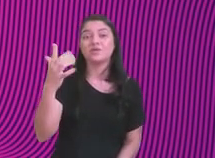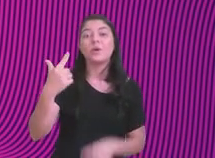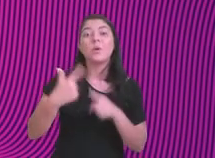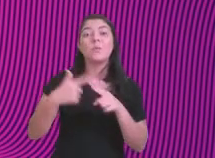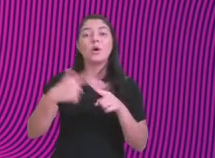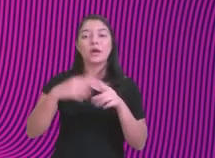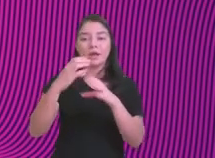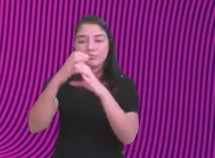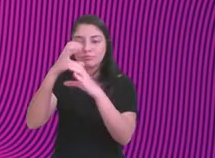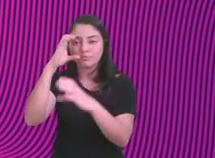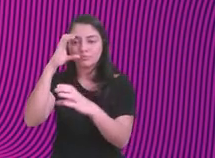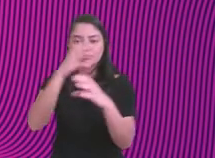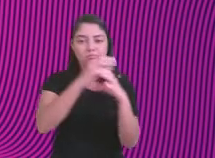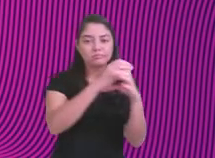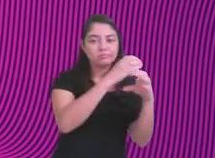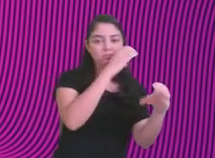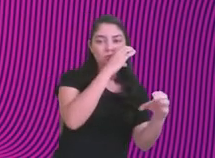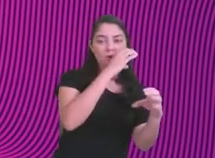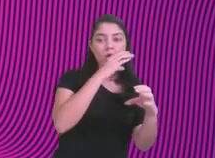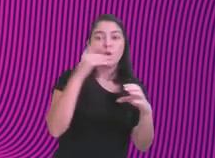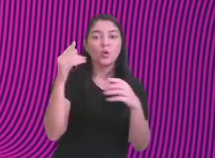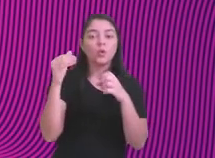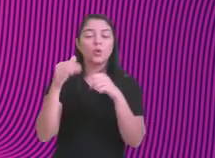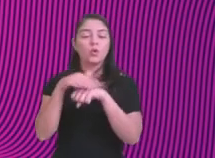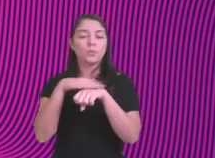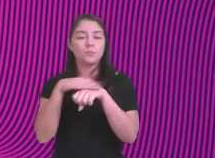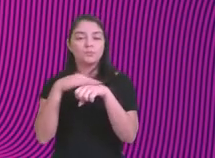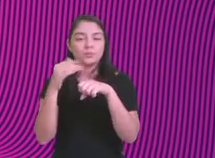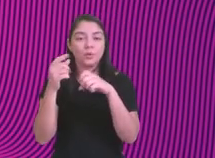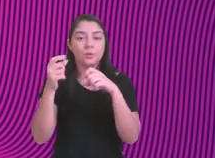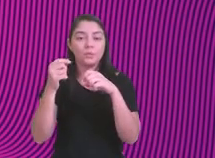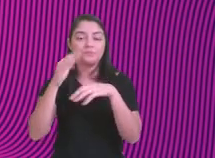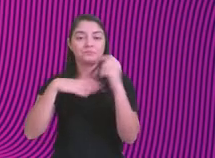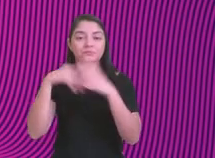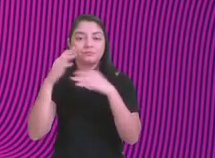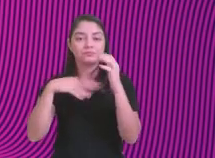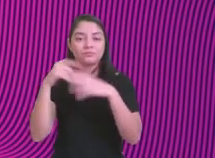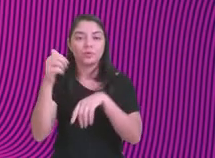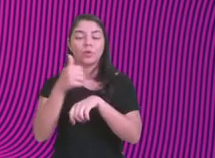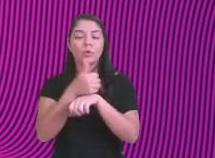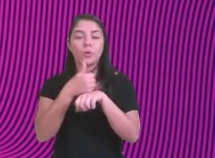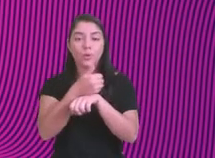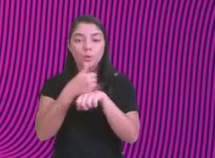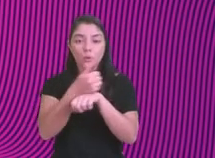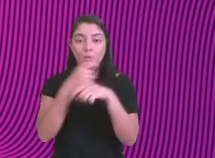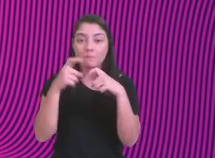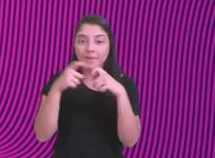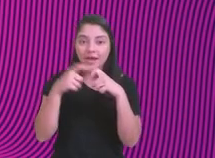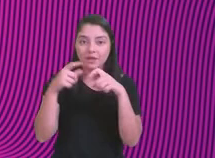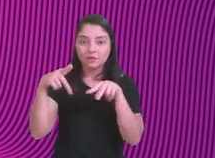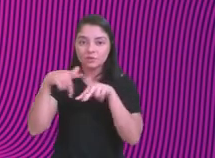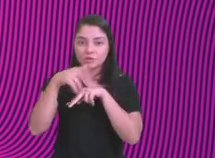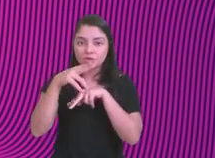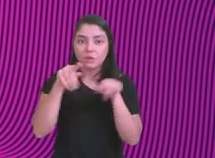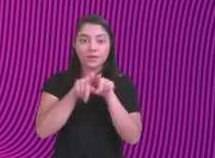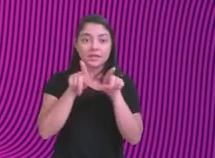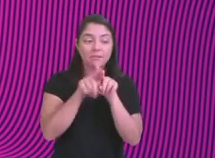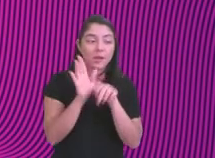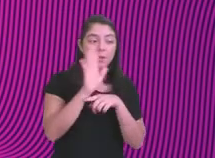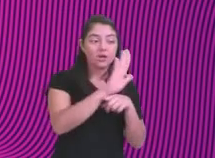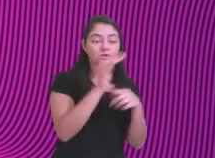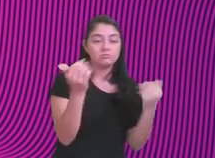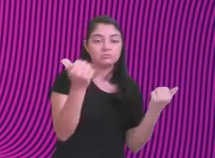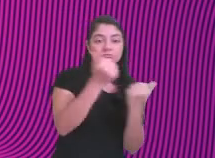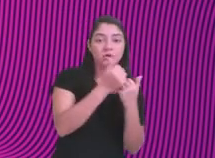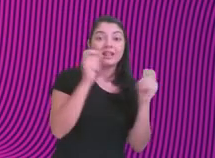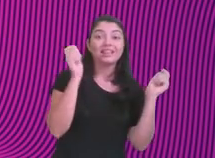em treinamento, eles têm a mesma visualização, e o duplo console permite que o proctor dê ou retire as pinças de quem